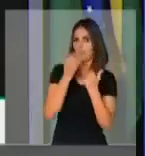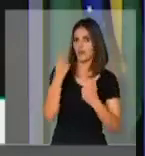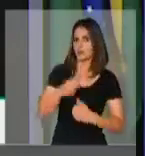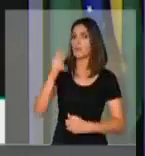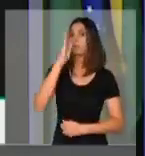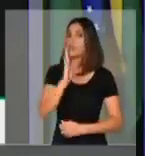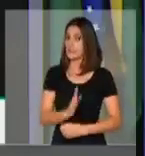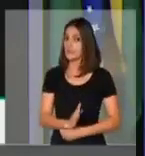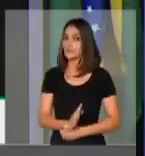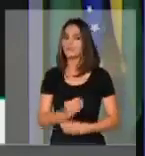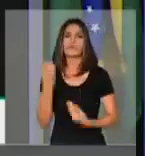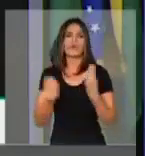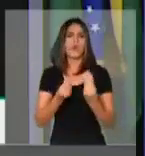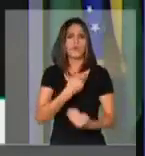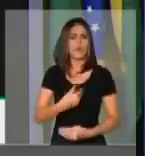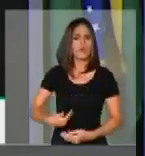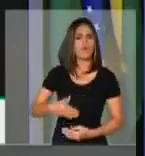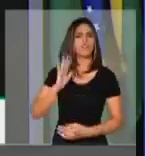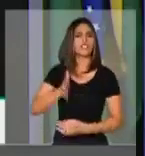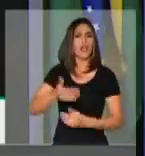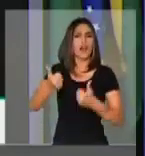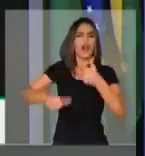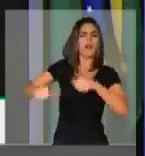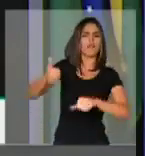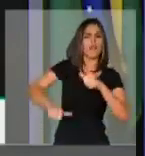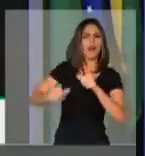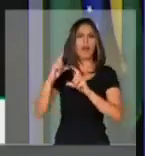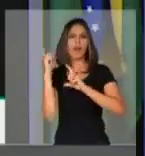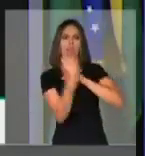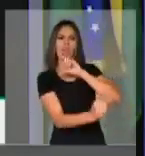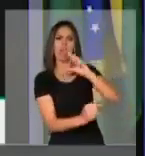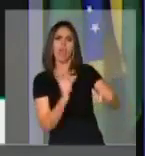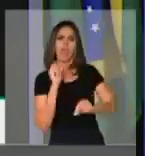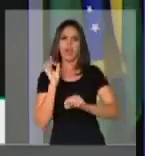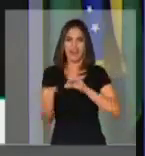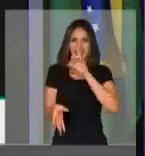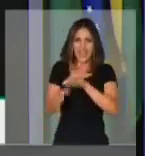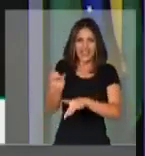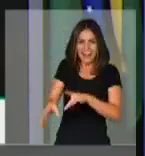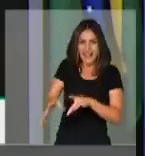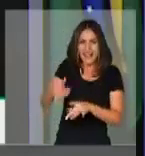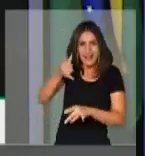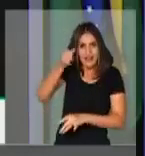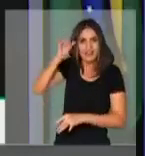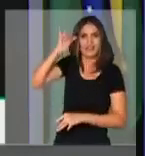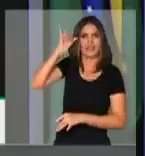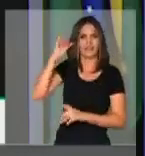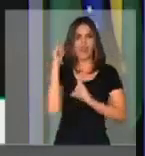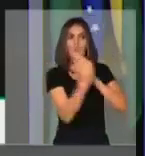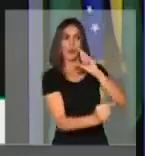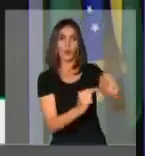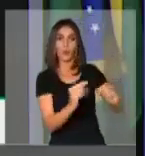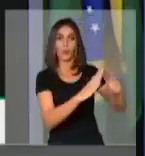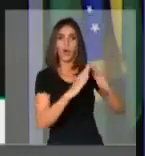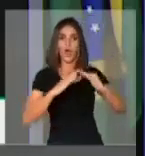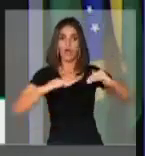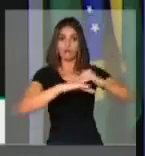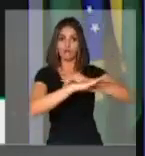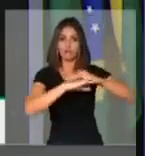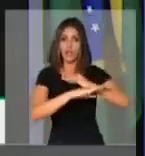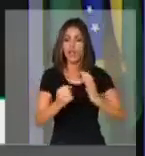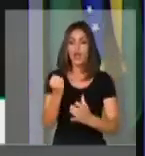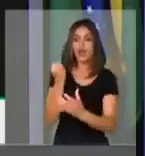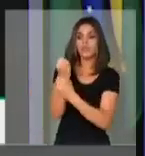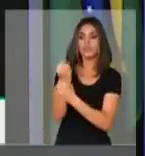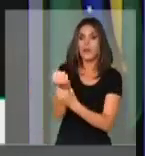Nesse sentido, terá o governo avaliado se o êxodo rural previsível, diante desse cenário, poderá ameaçar a